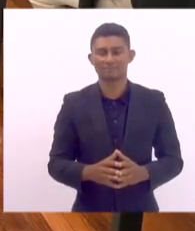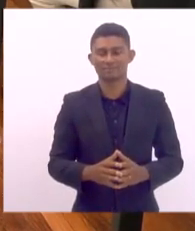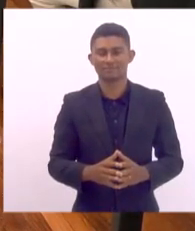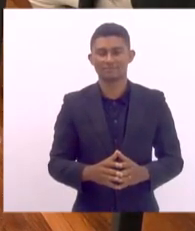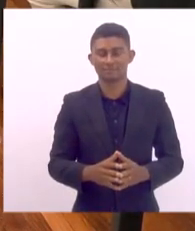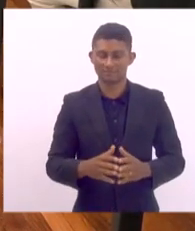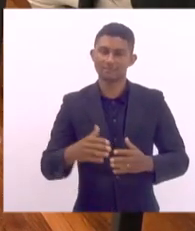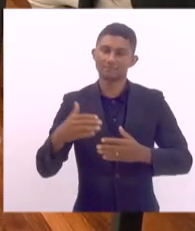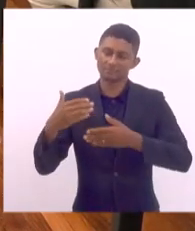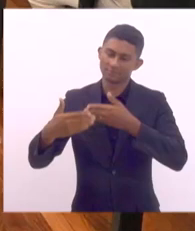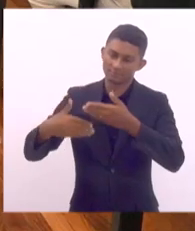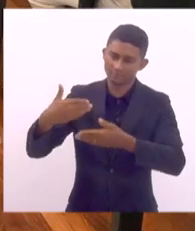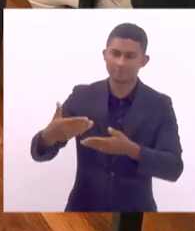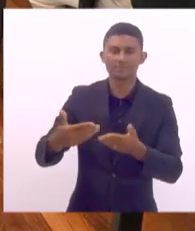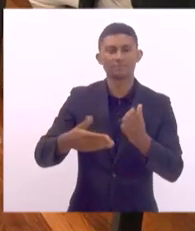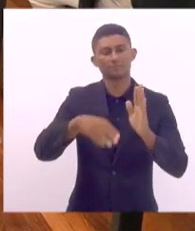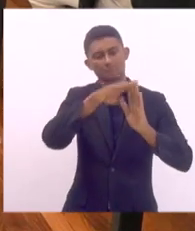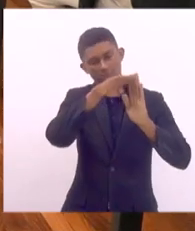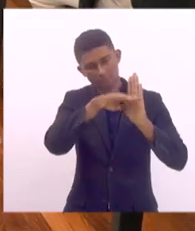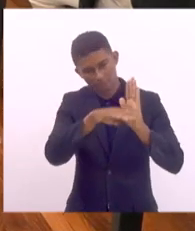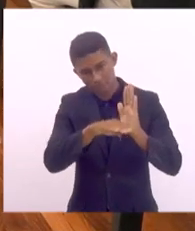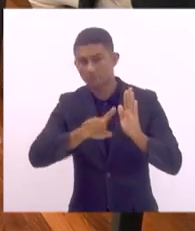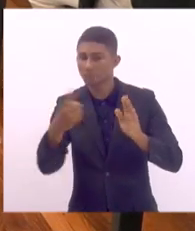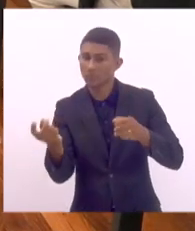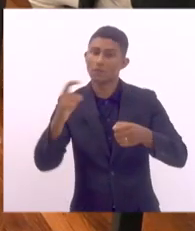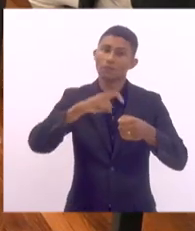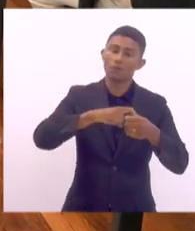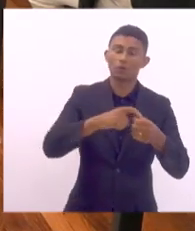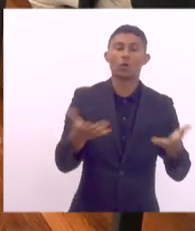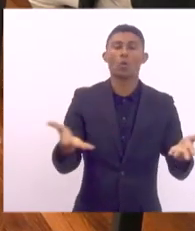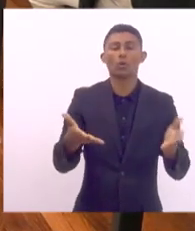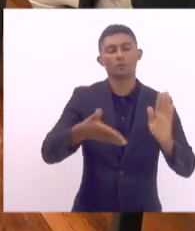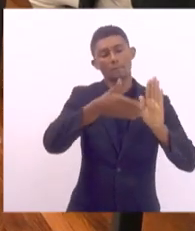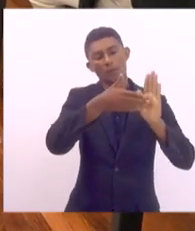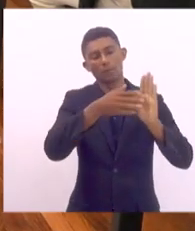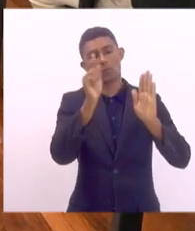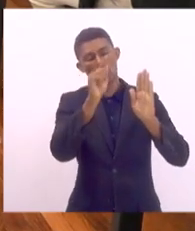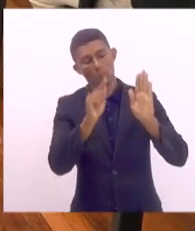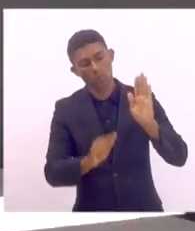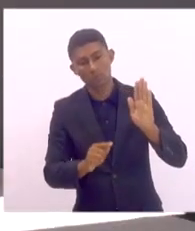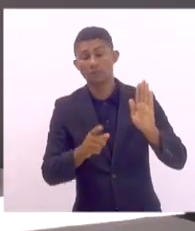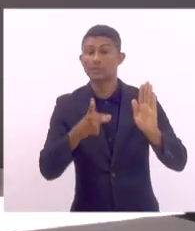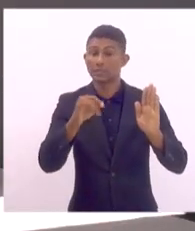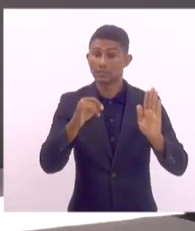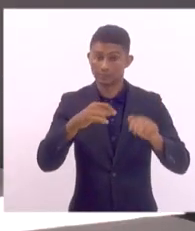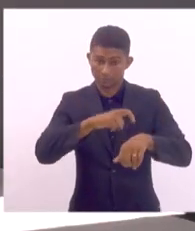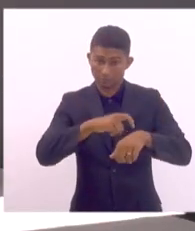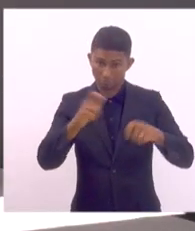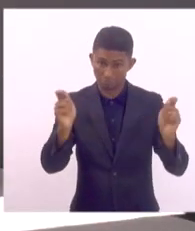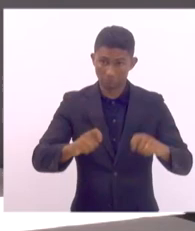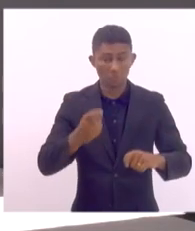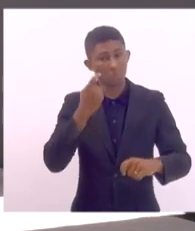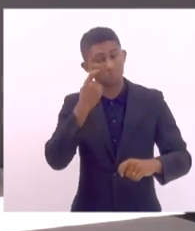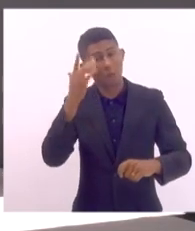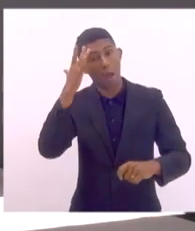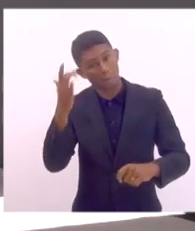E depois vamos avançar, e depois voltamos para discutir a pauta do dia de hoje, se der tempo de amanhã.